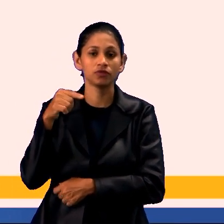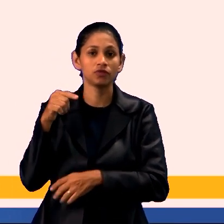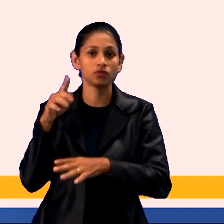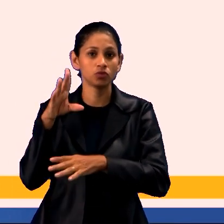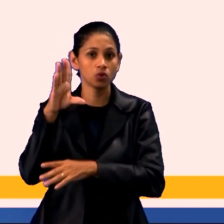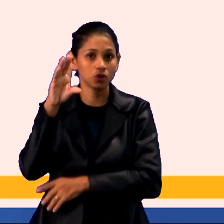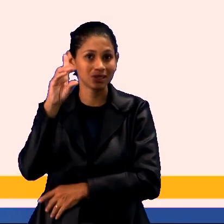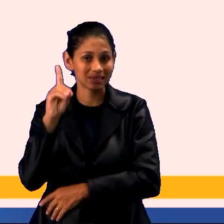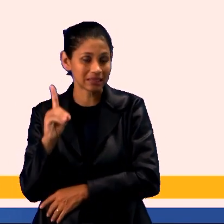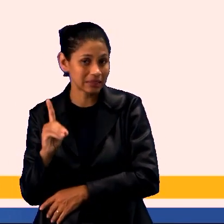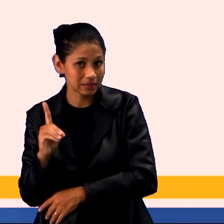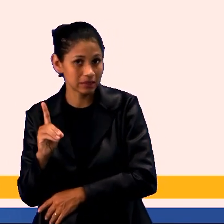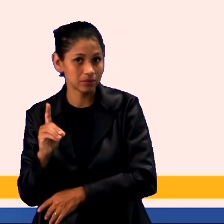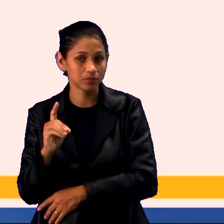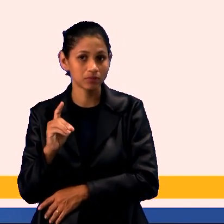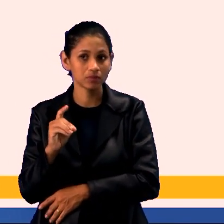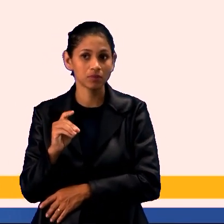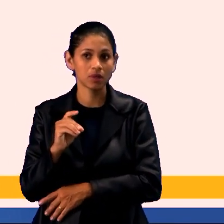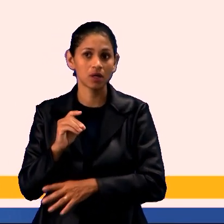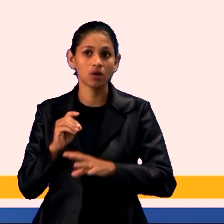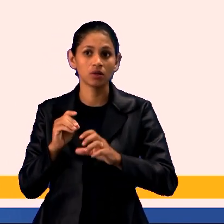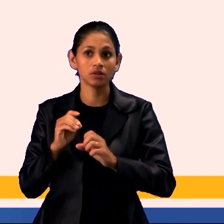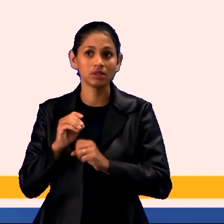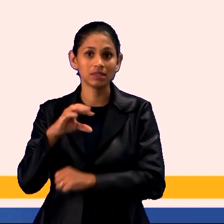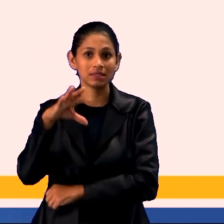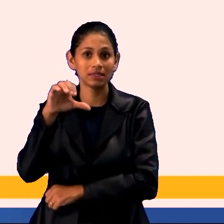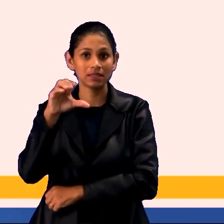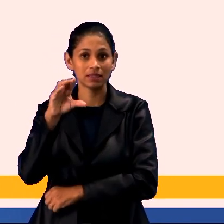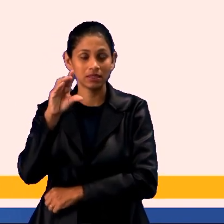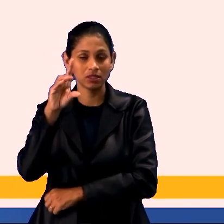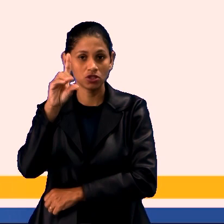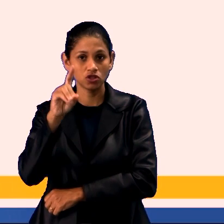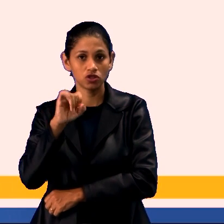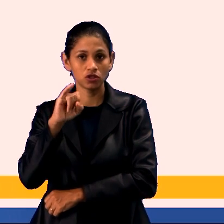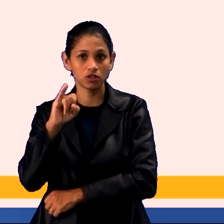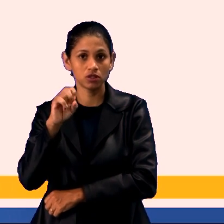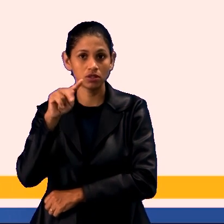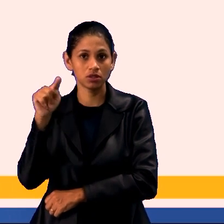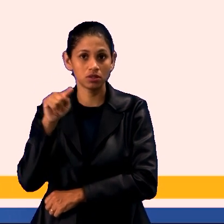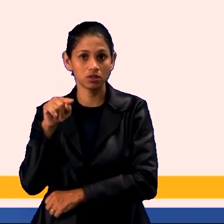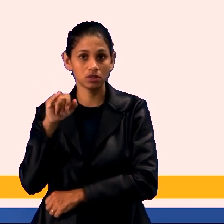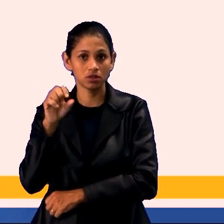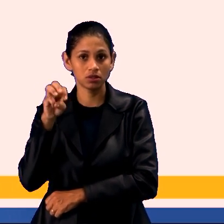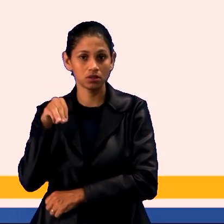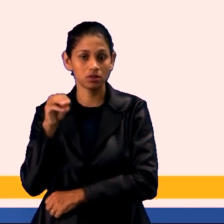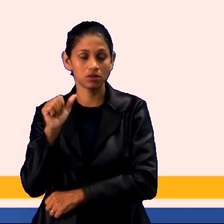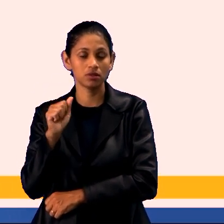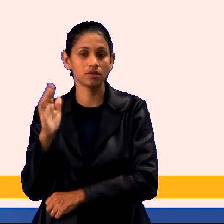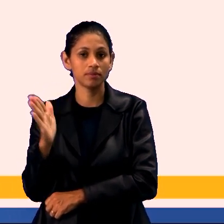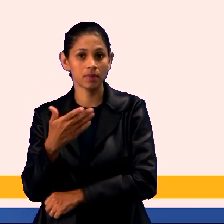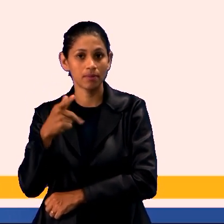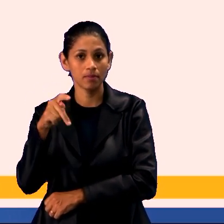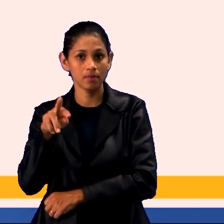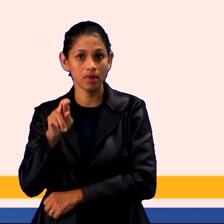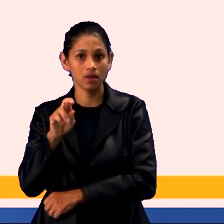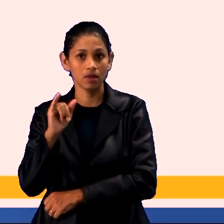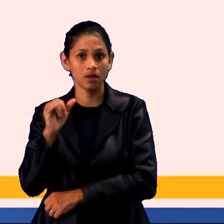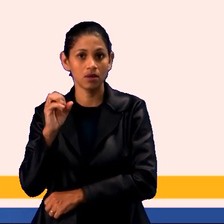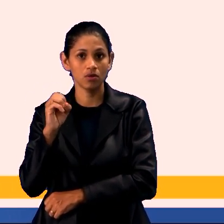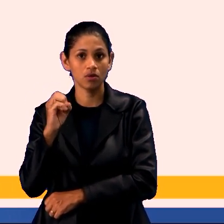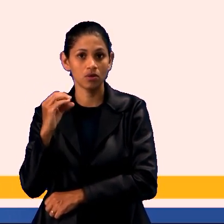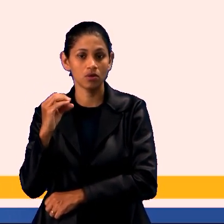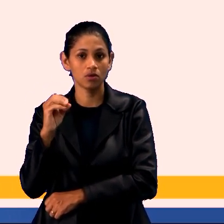dízimas periódicas. E nós podemos representar esse conjunto numérico por meio da letra